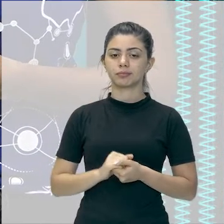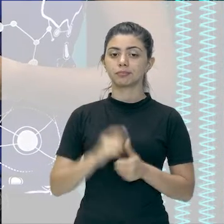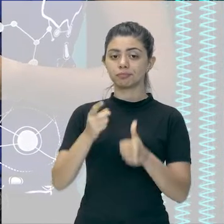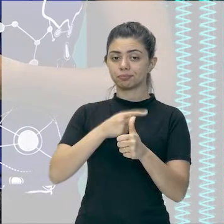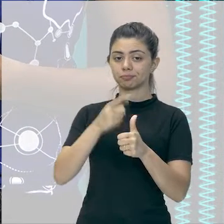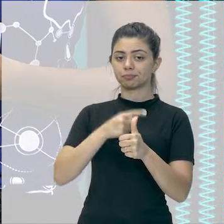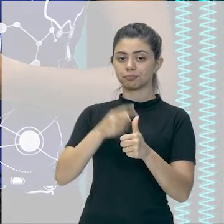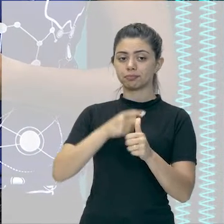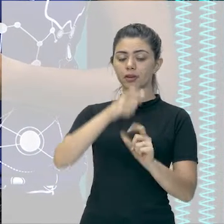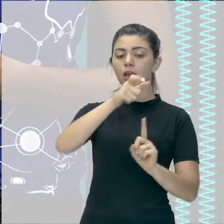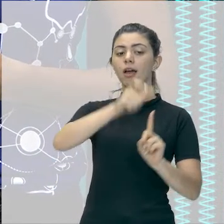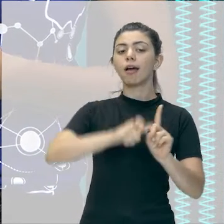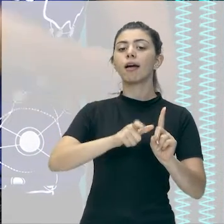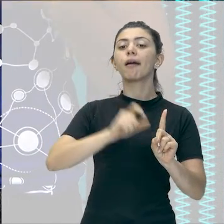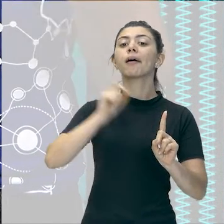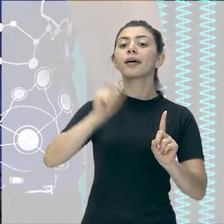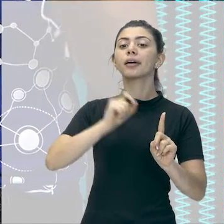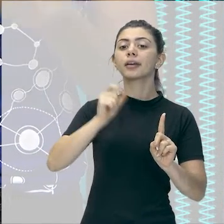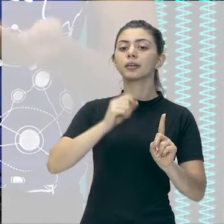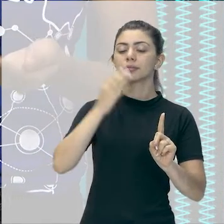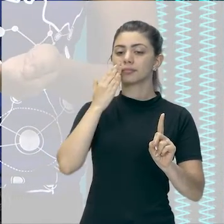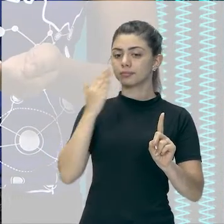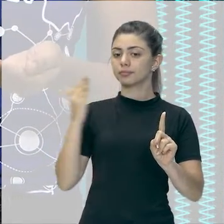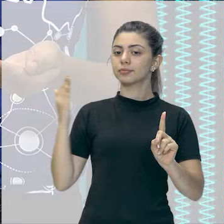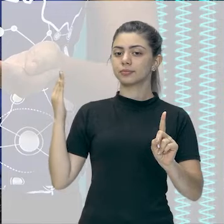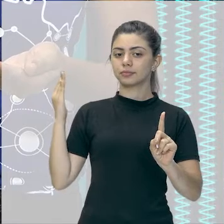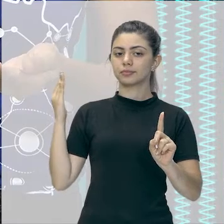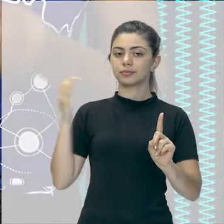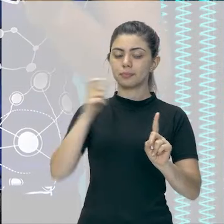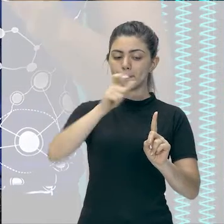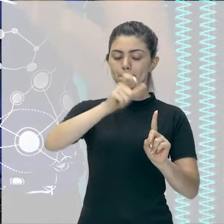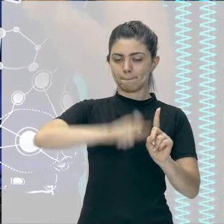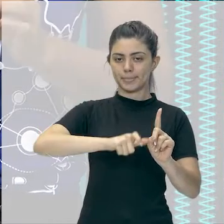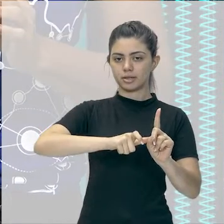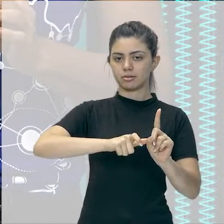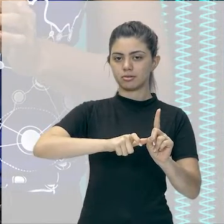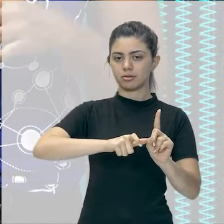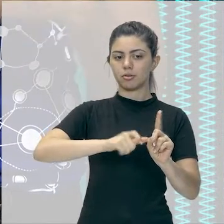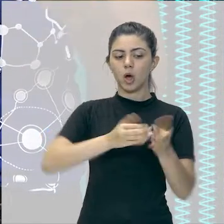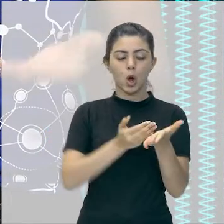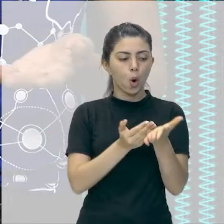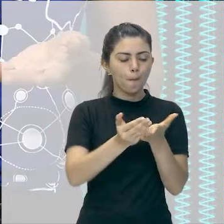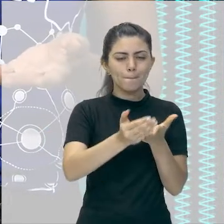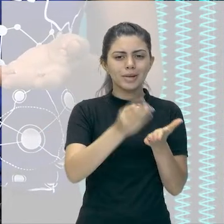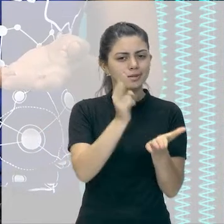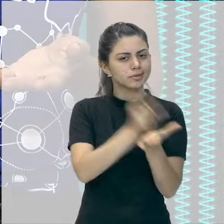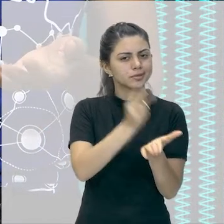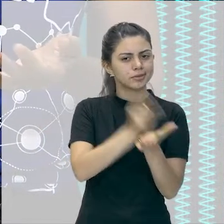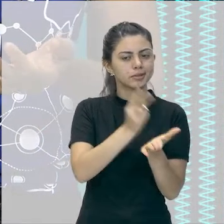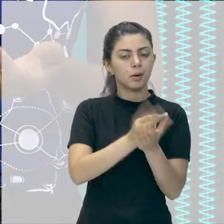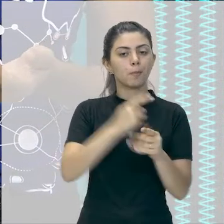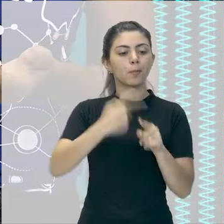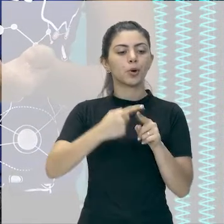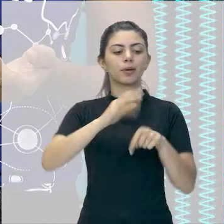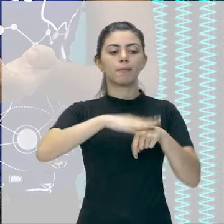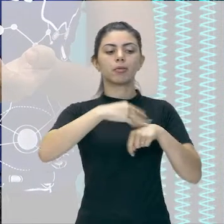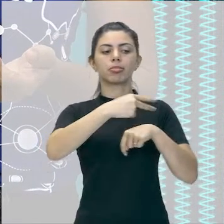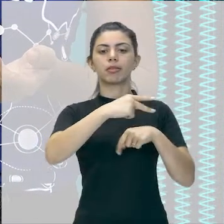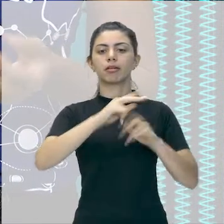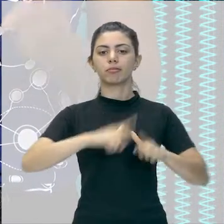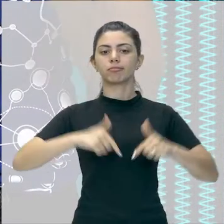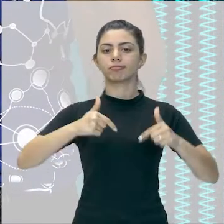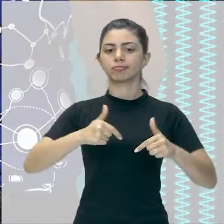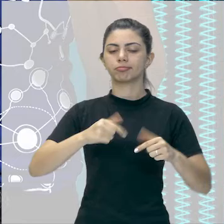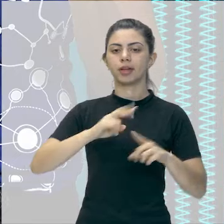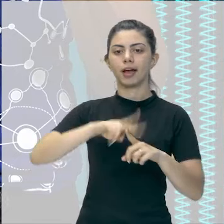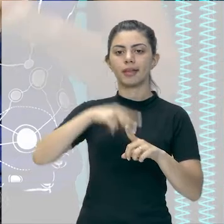Primeiramente, quem vem primeiro aqui comigo, gente? O sujeito, certo? Ele que inicia, porque ele que vai praticar a ação. Depois, ali do